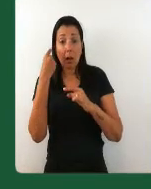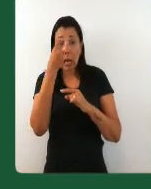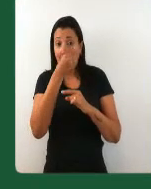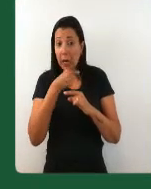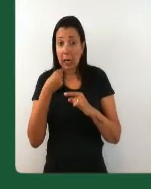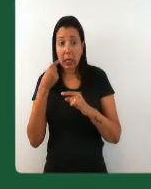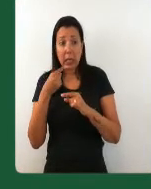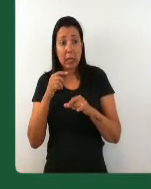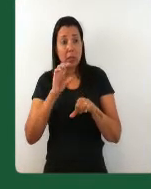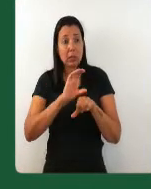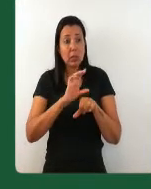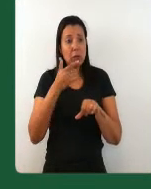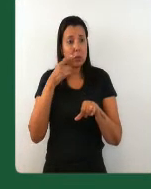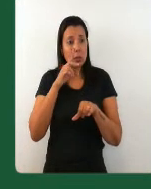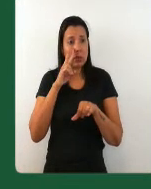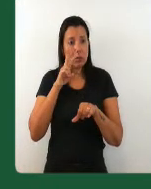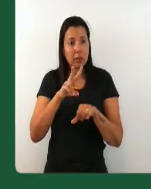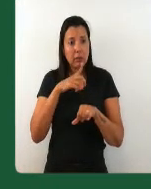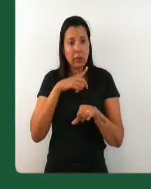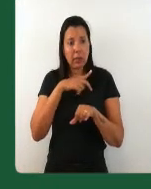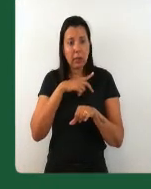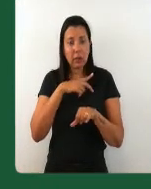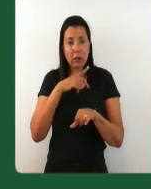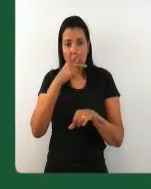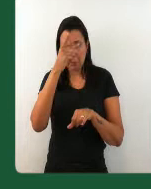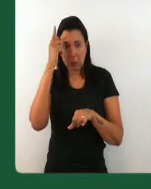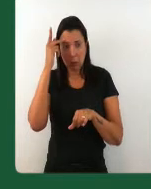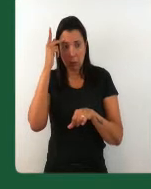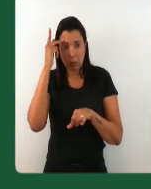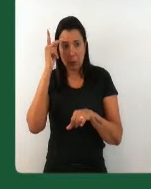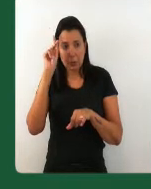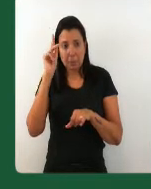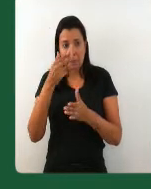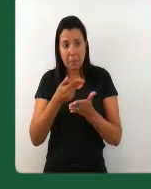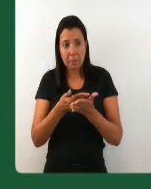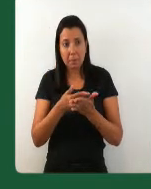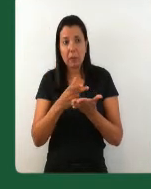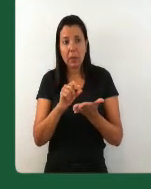ao centro conseguimos ver um paciente que